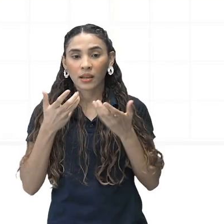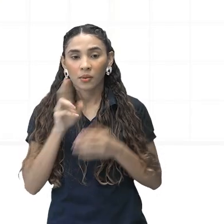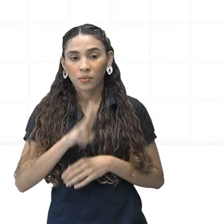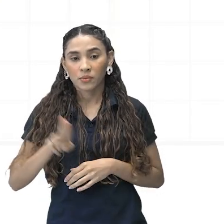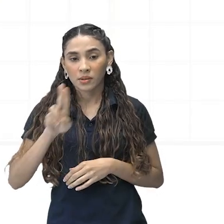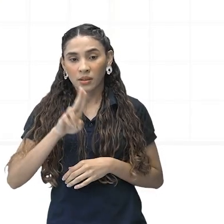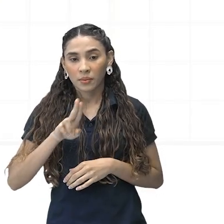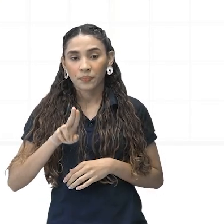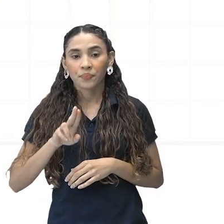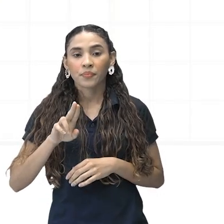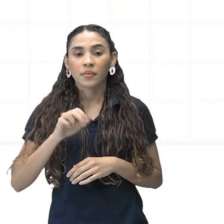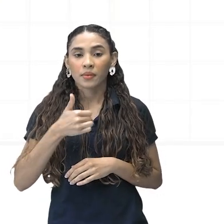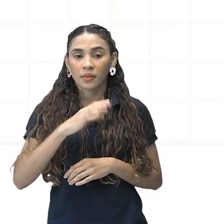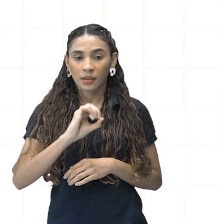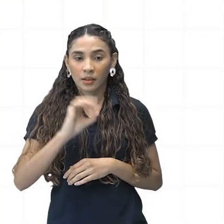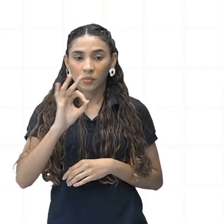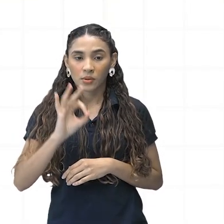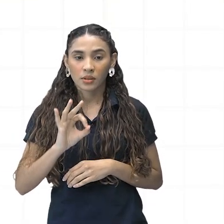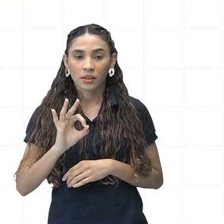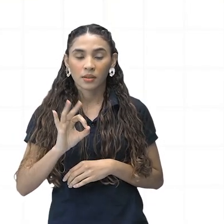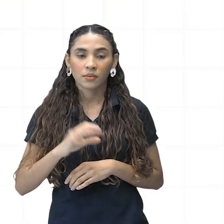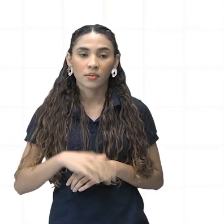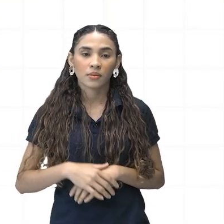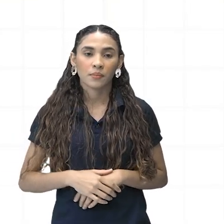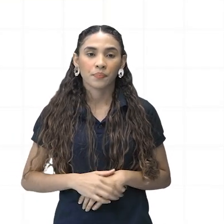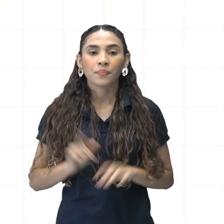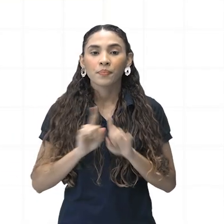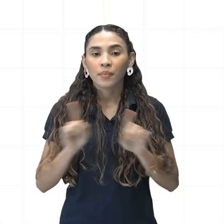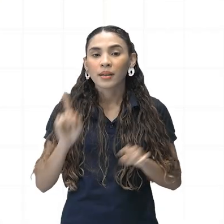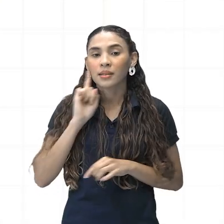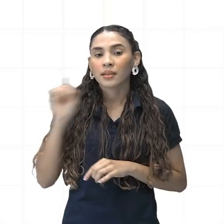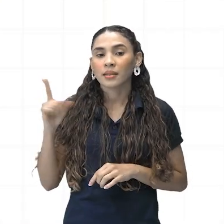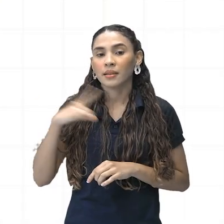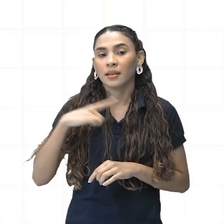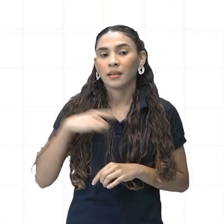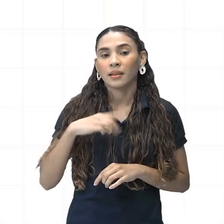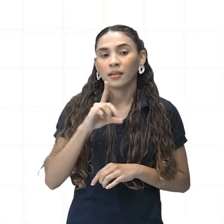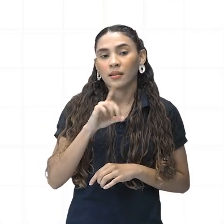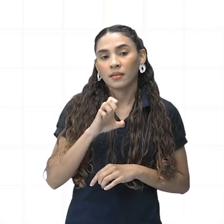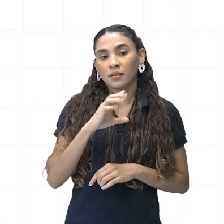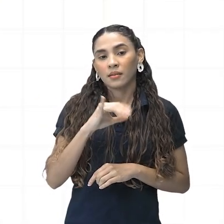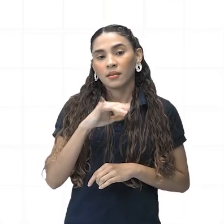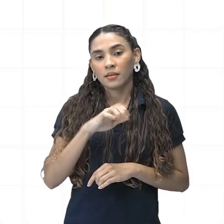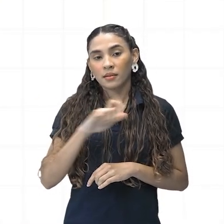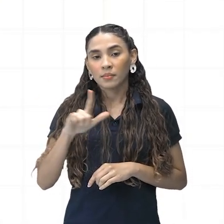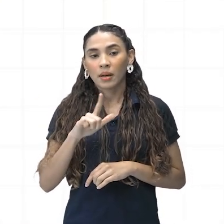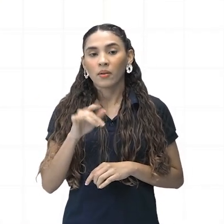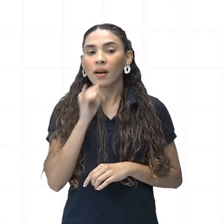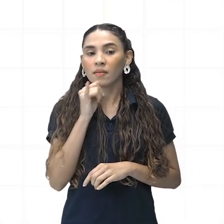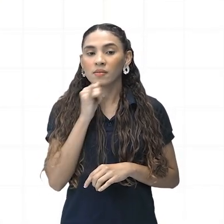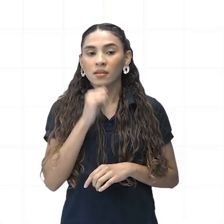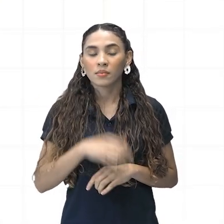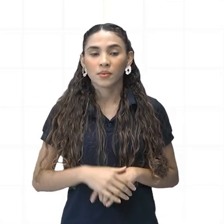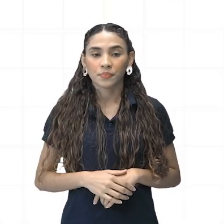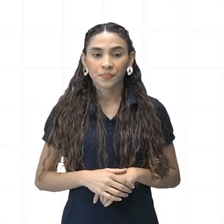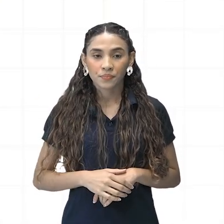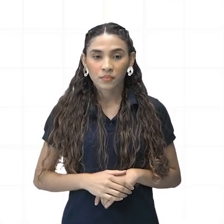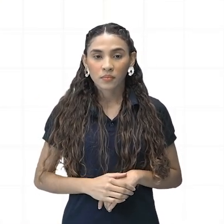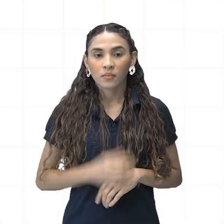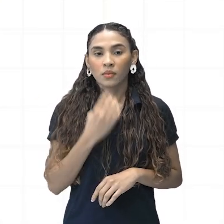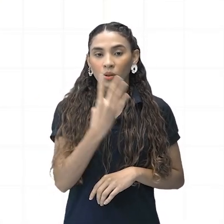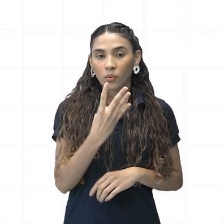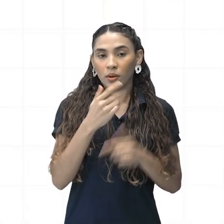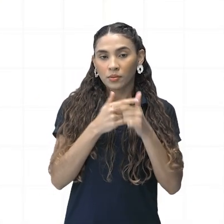ou seja, 10%. Mas aqui eu trabalhei em casas decimais, né? Então, ó,